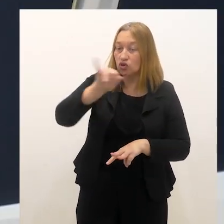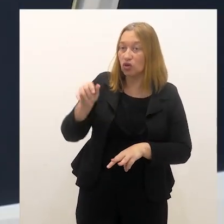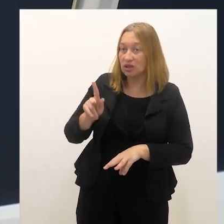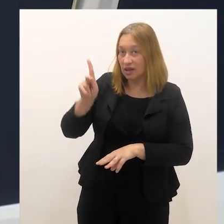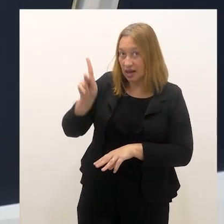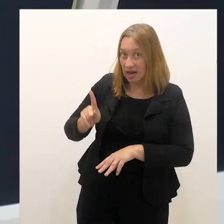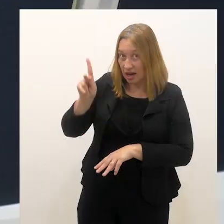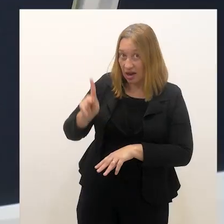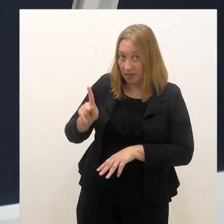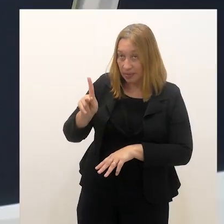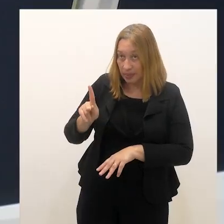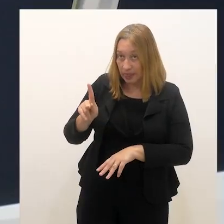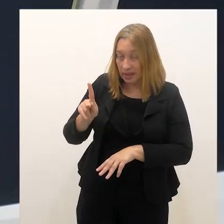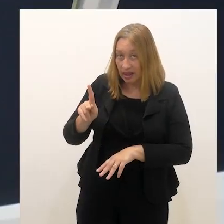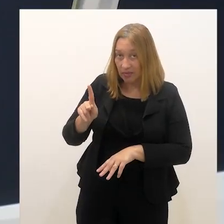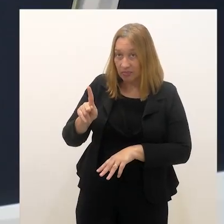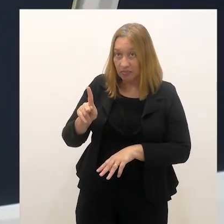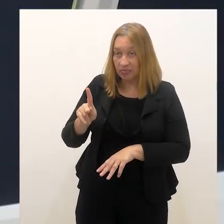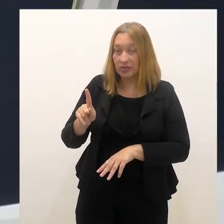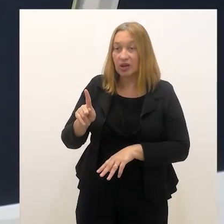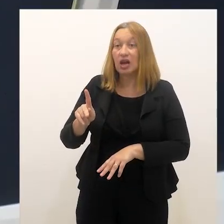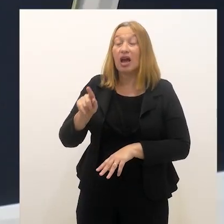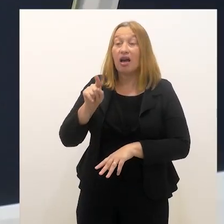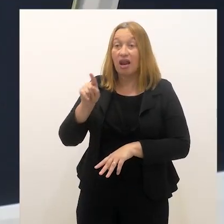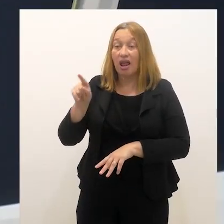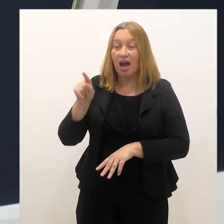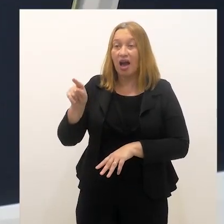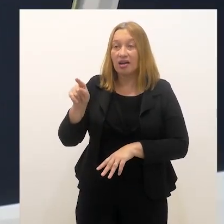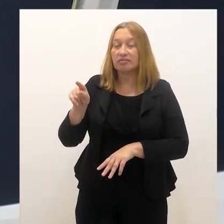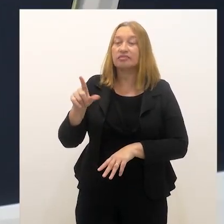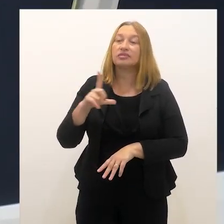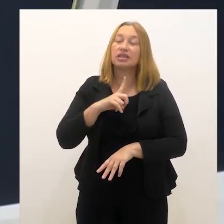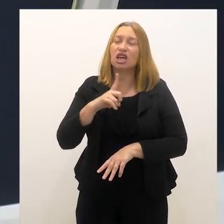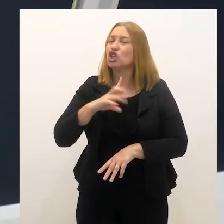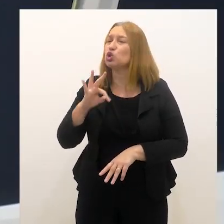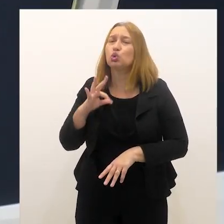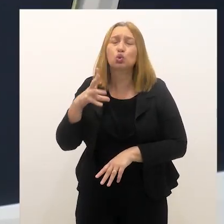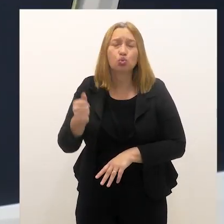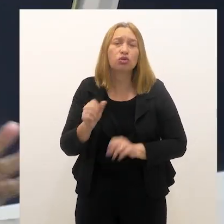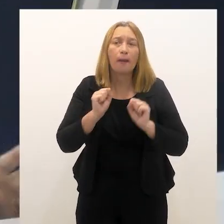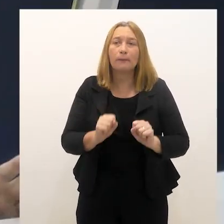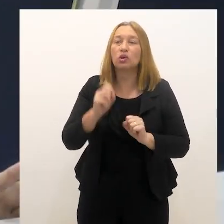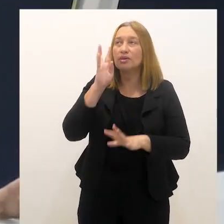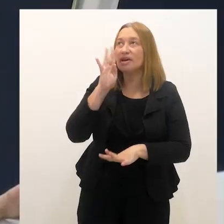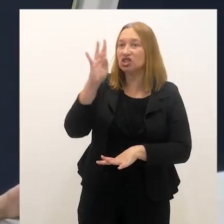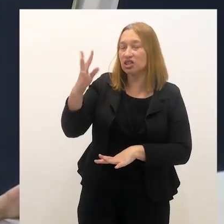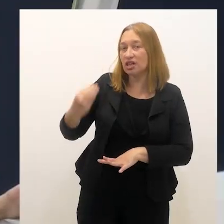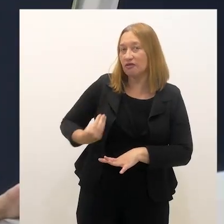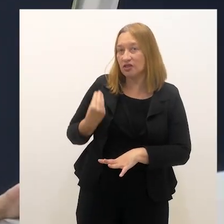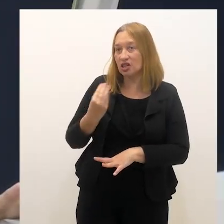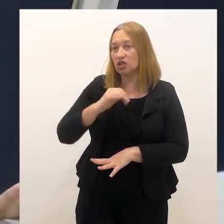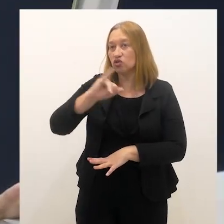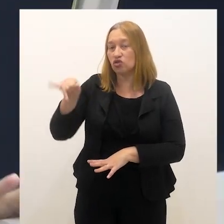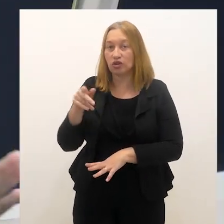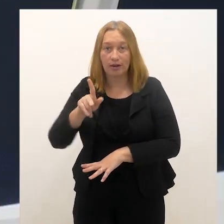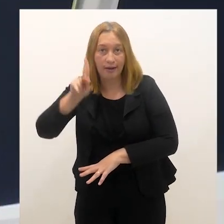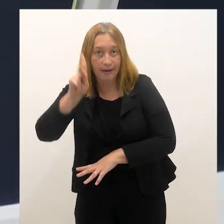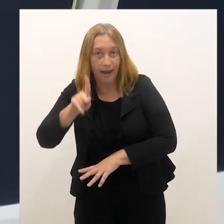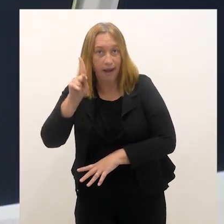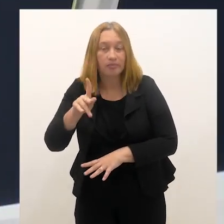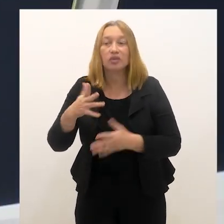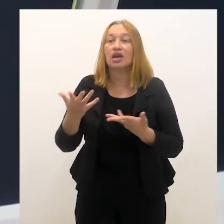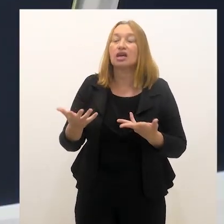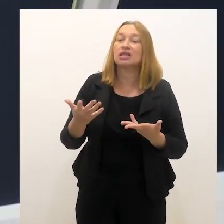em homenagem ao Juscelino Kubitschek. Então, lá no memorial tem tudo que você pode imaginar da vida do Juscelino.